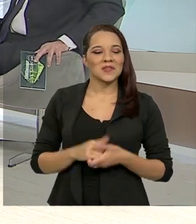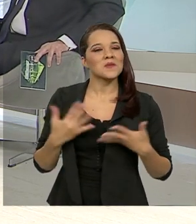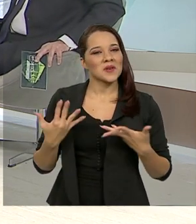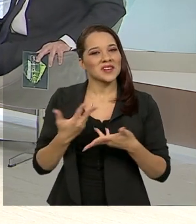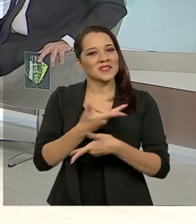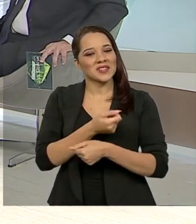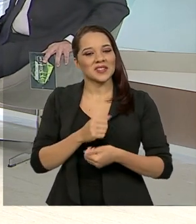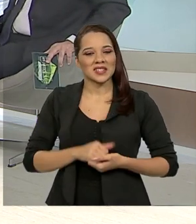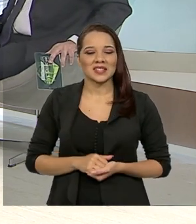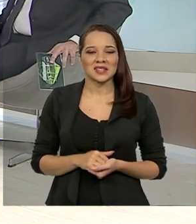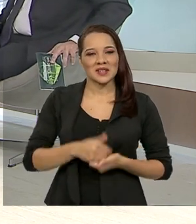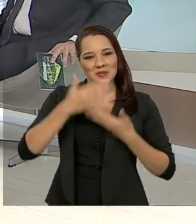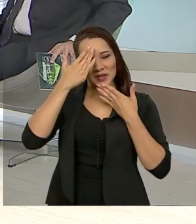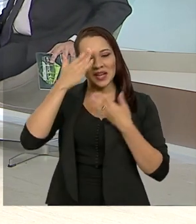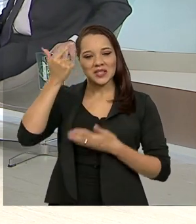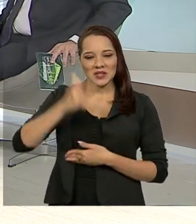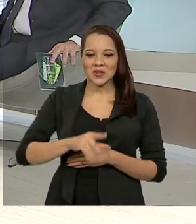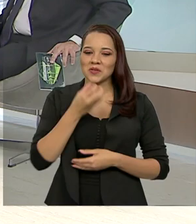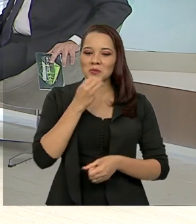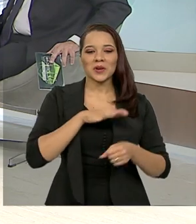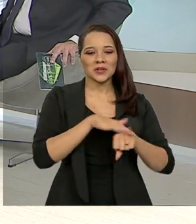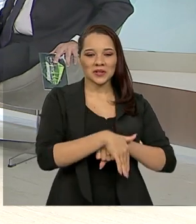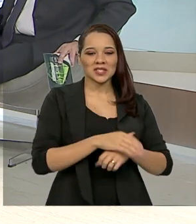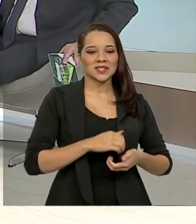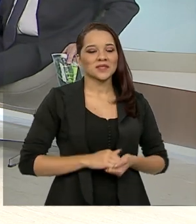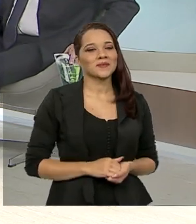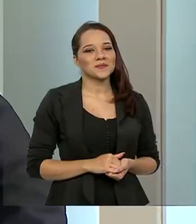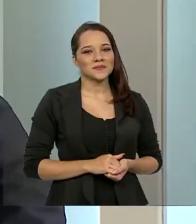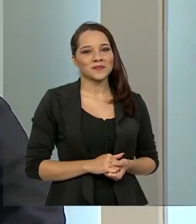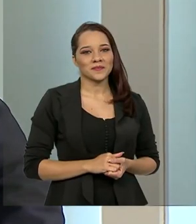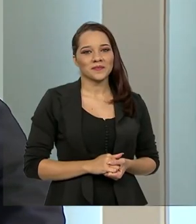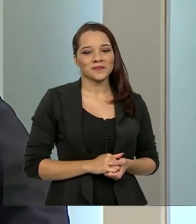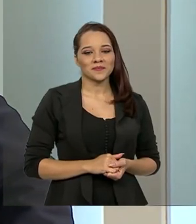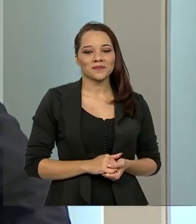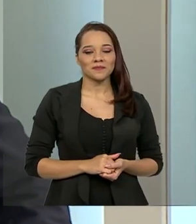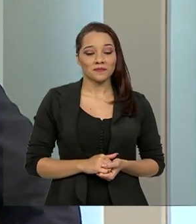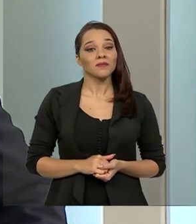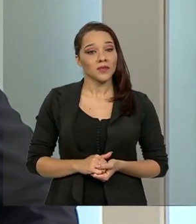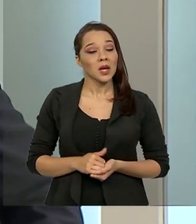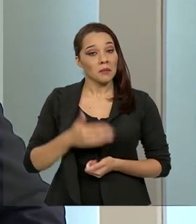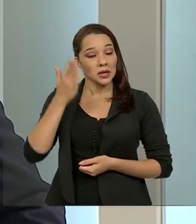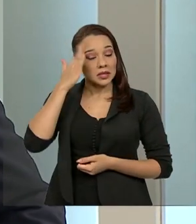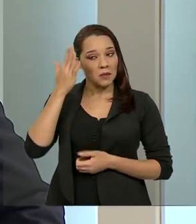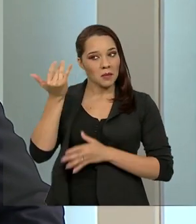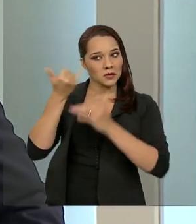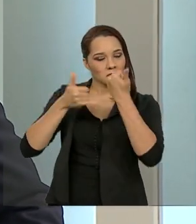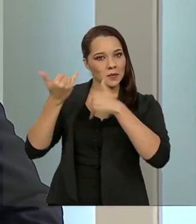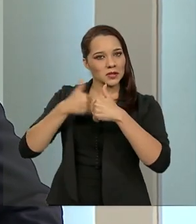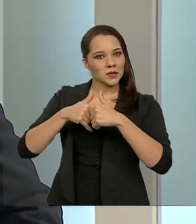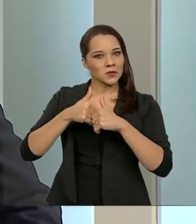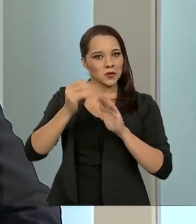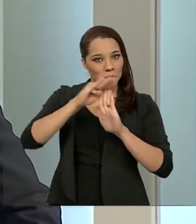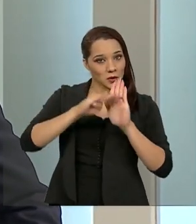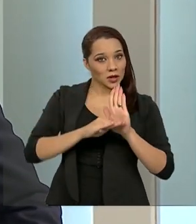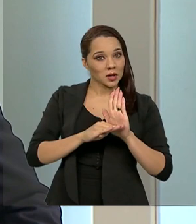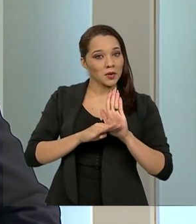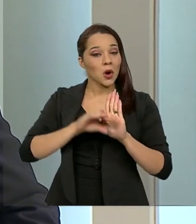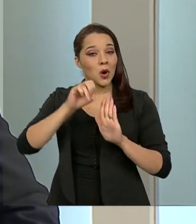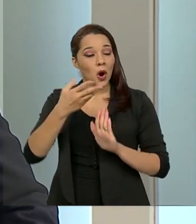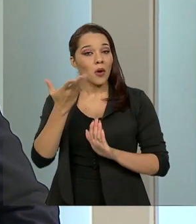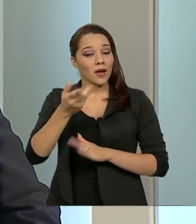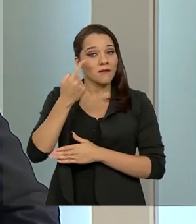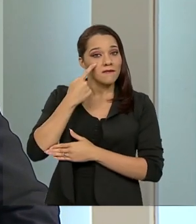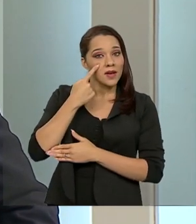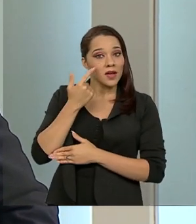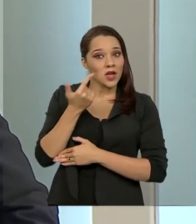né, Catiúcia? Obrigada mais uma vez, boa noite, foi um imenso prazer. Até a próxima. E para saber mais sobre o nosso programa ou quiser